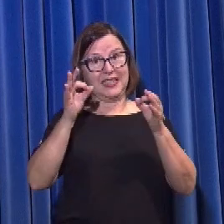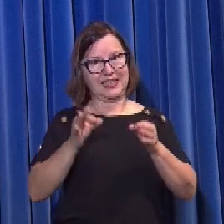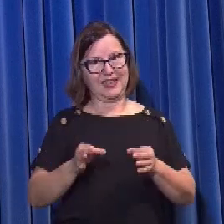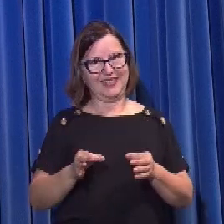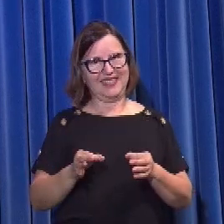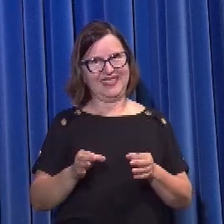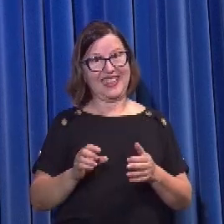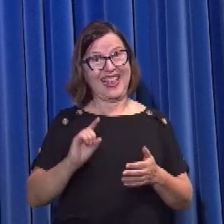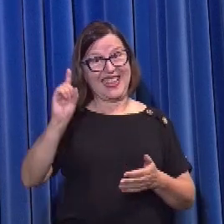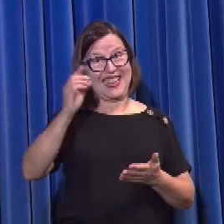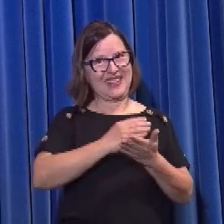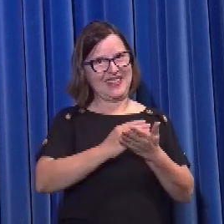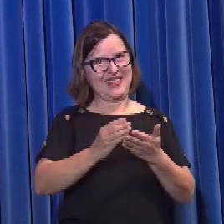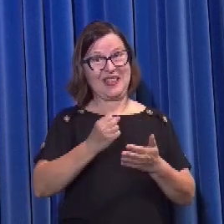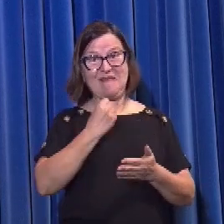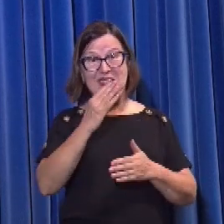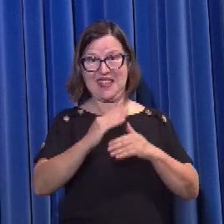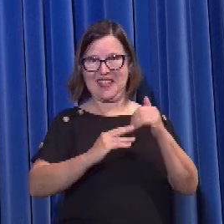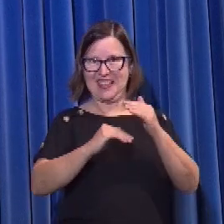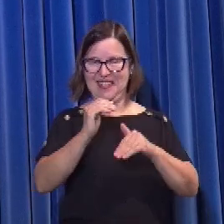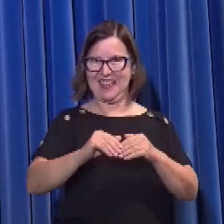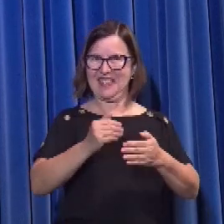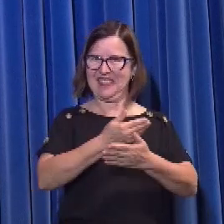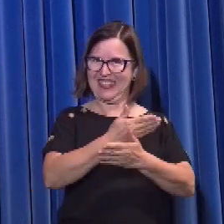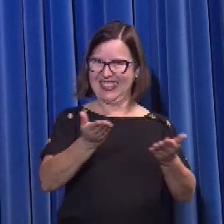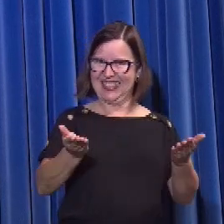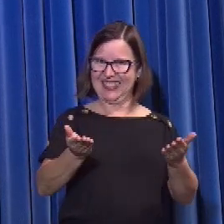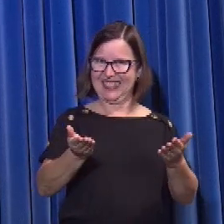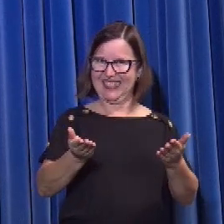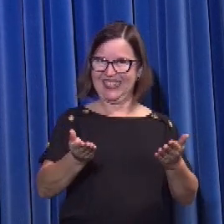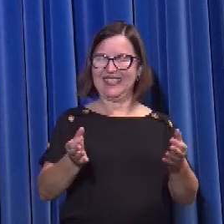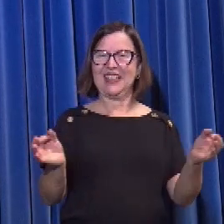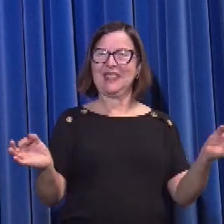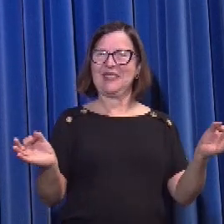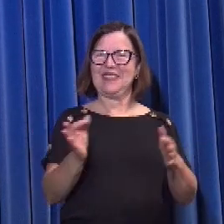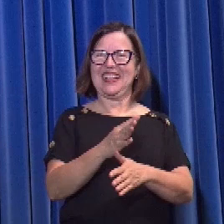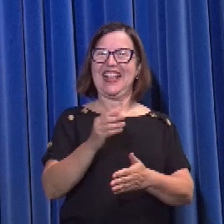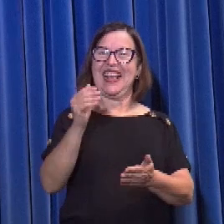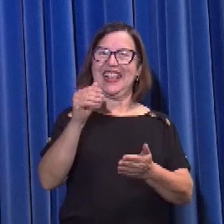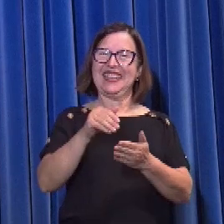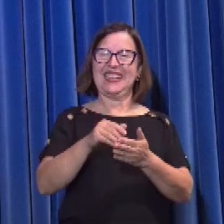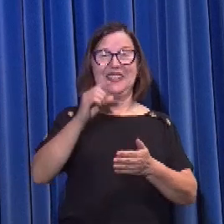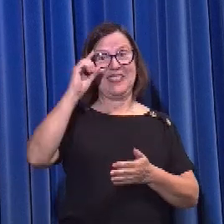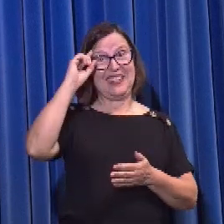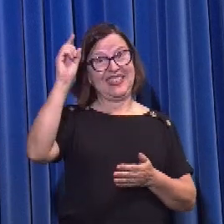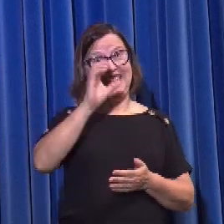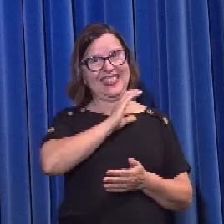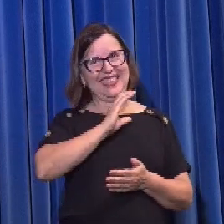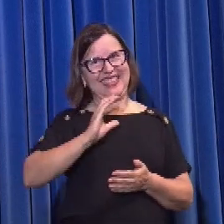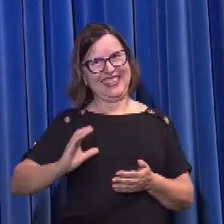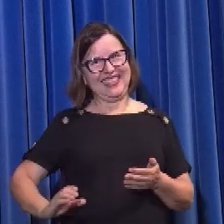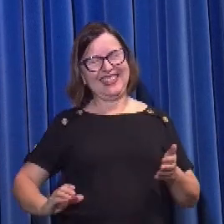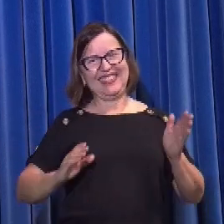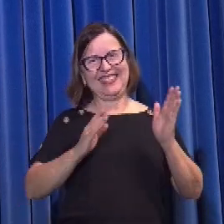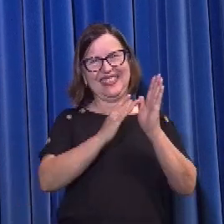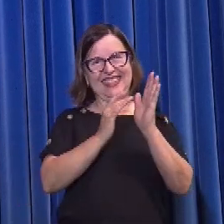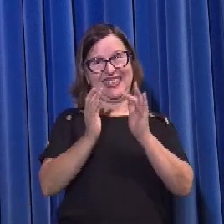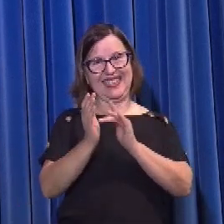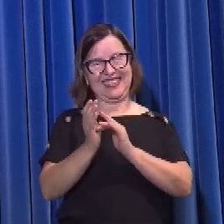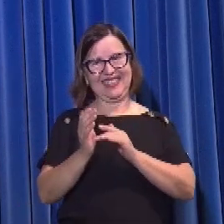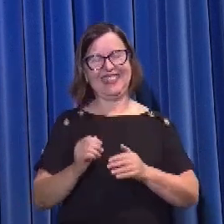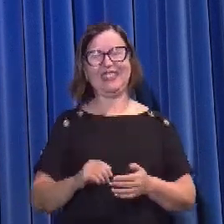que começou a boa obra em vós há de completá-la até o dia de Cristo Jesus.